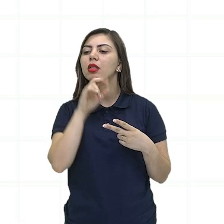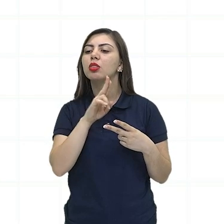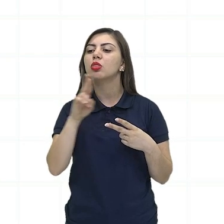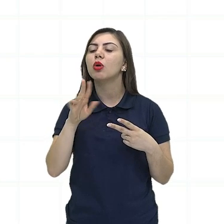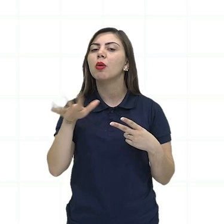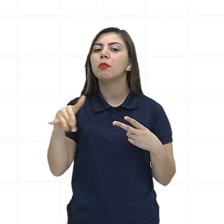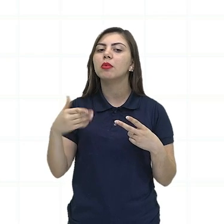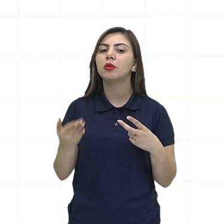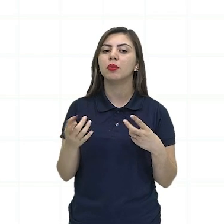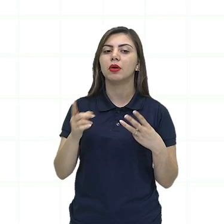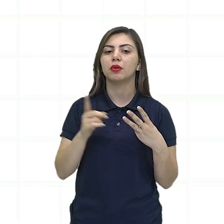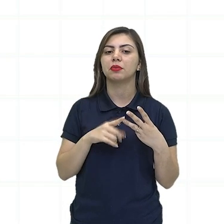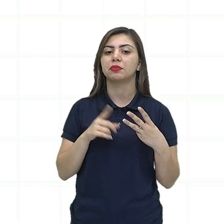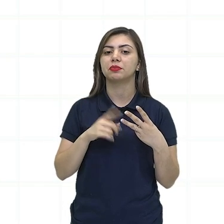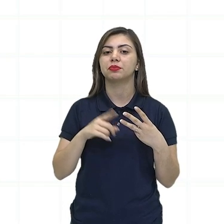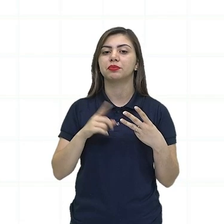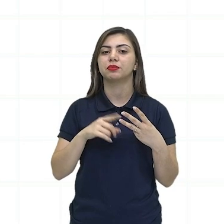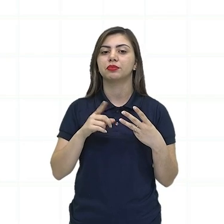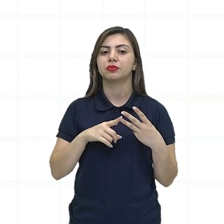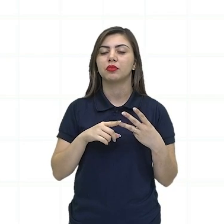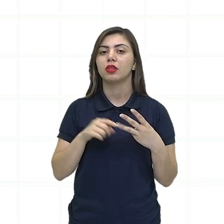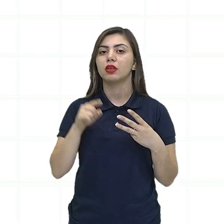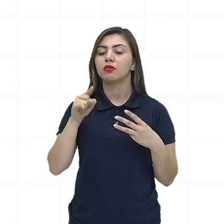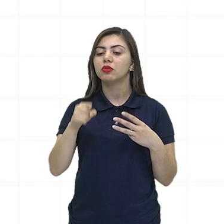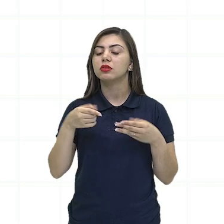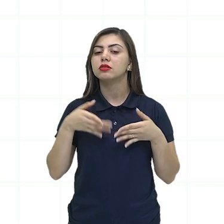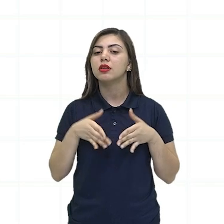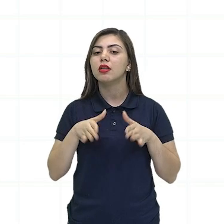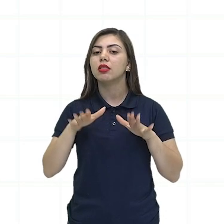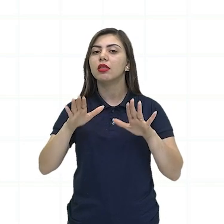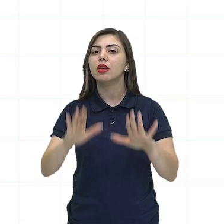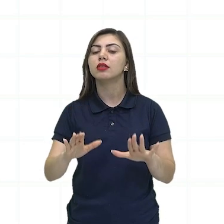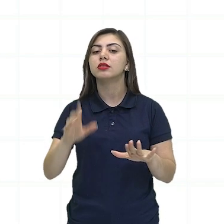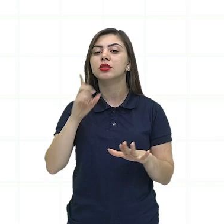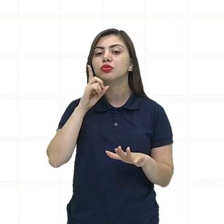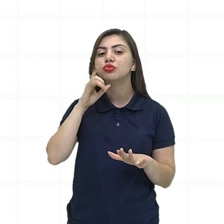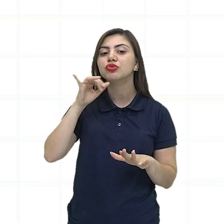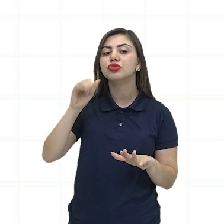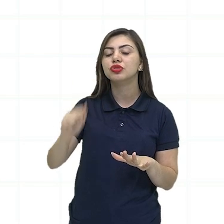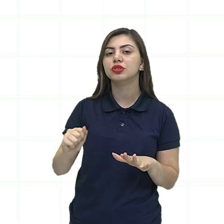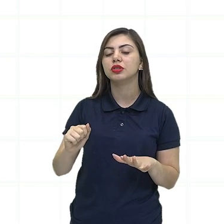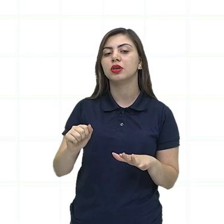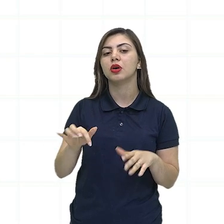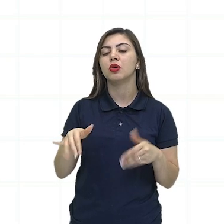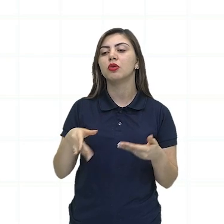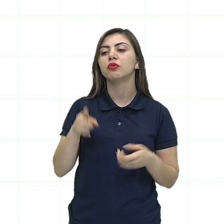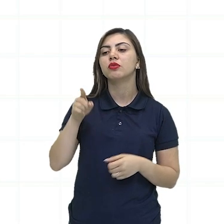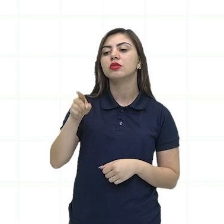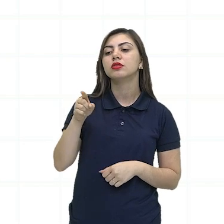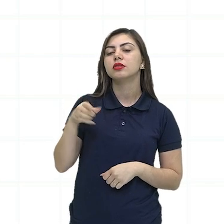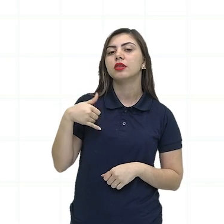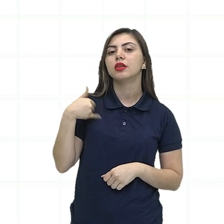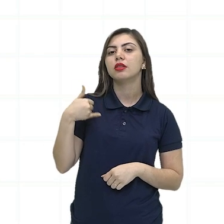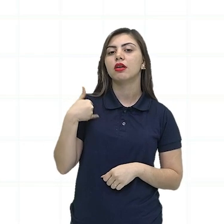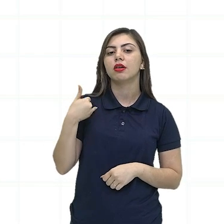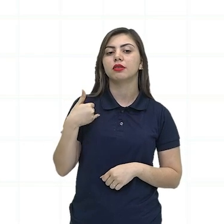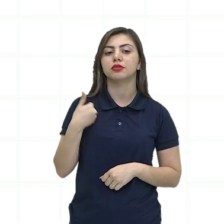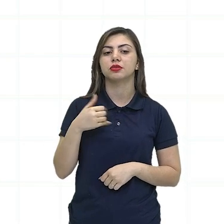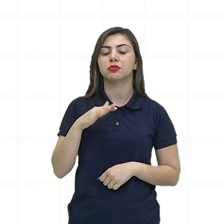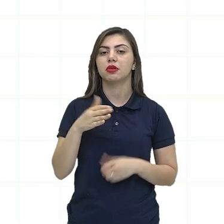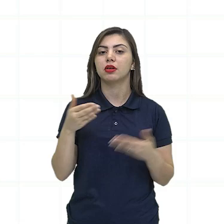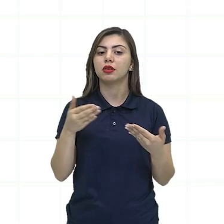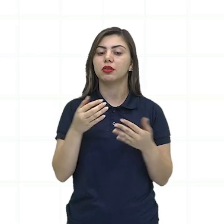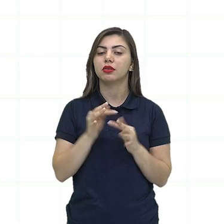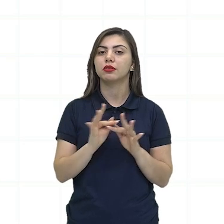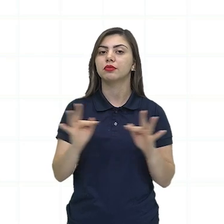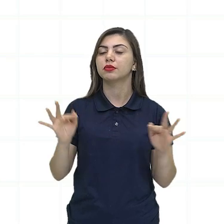seus pais? When were you born? Quando você nasceu? How old are you? Quantos anos você tem? E aqui, where are